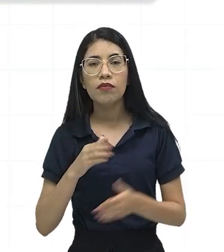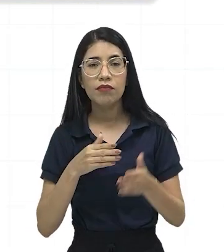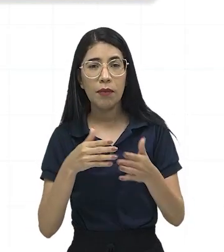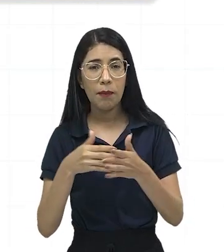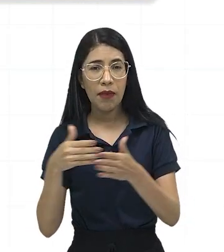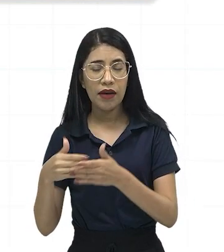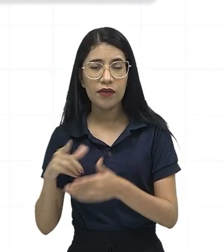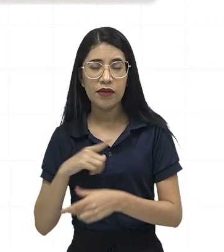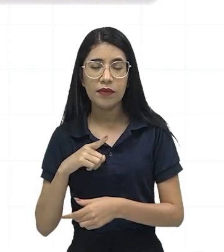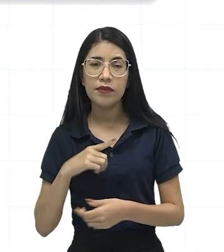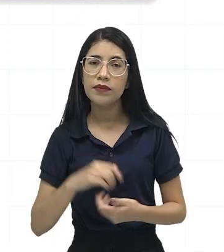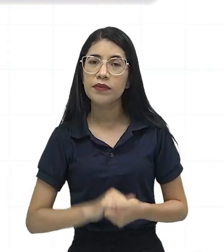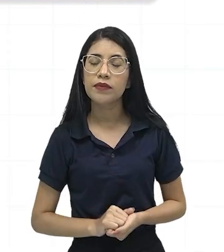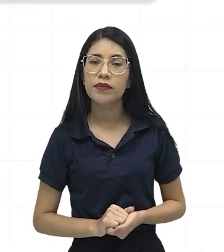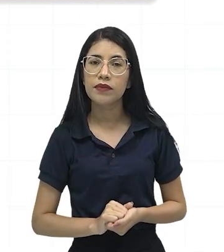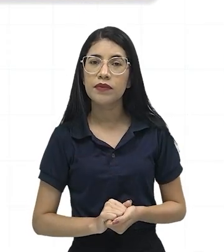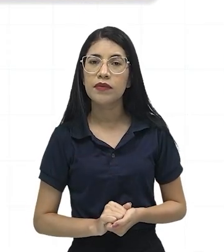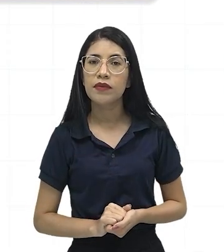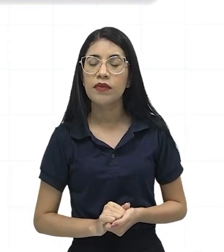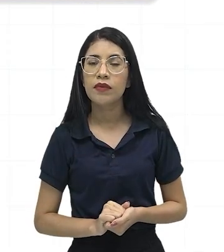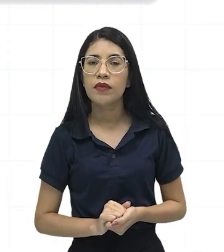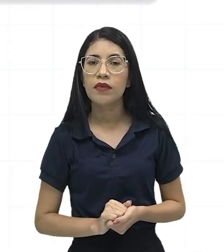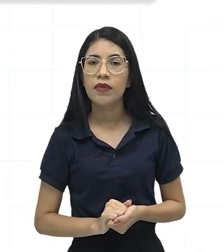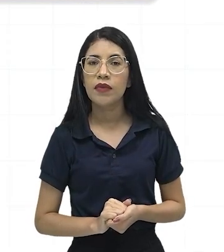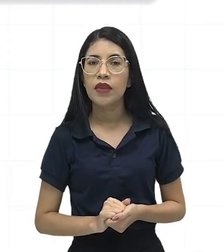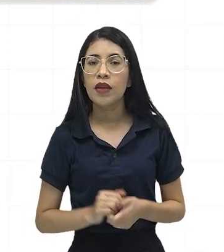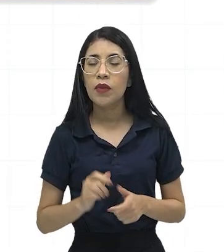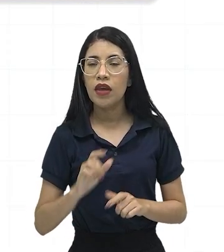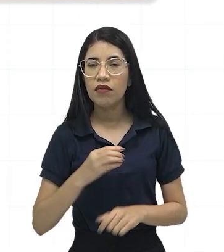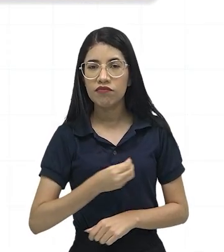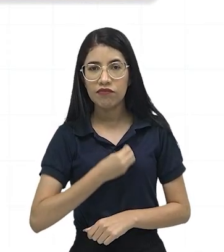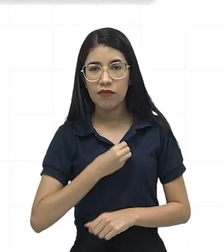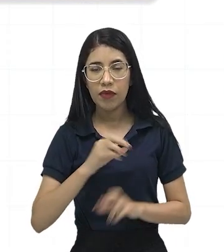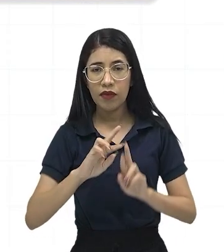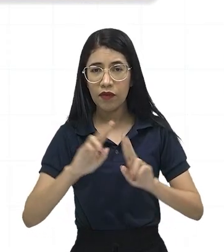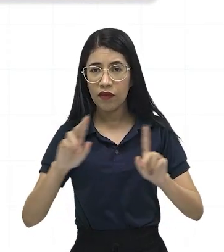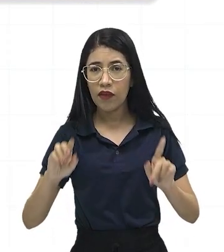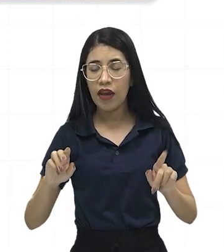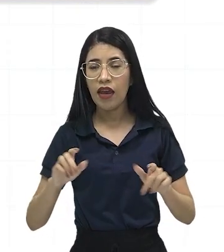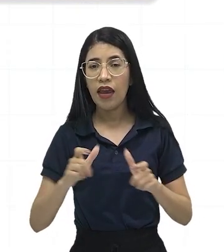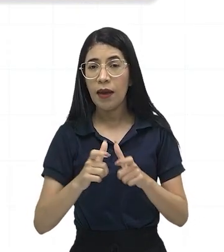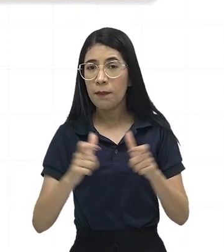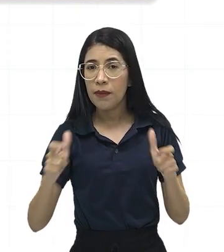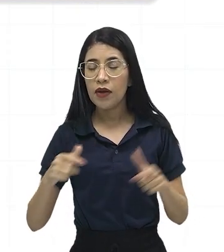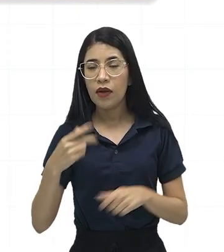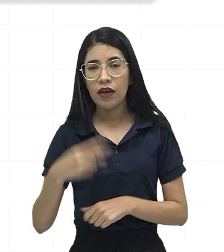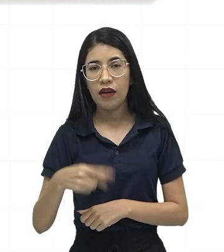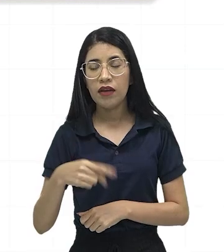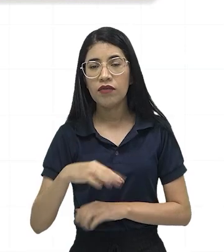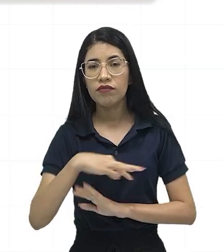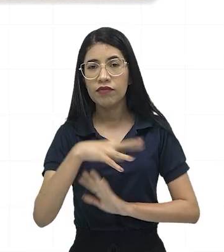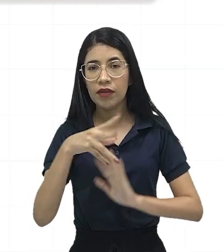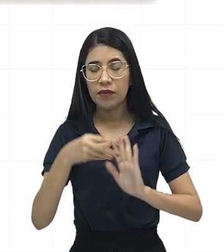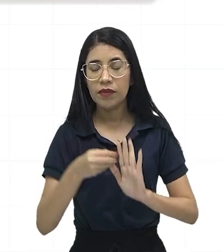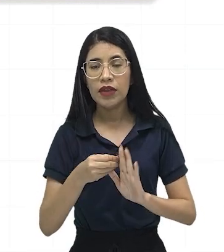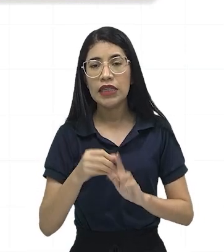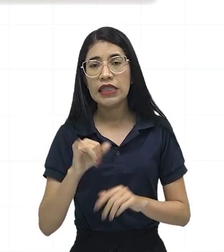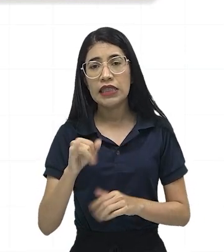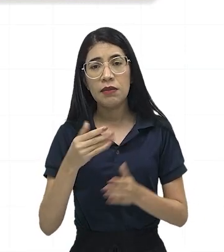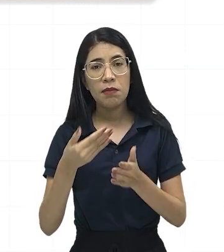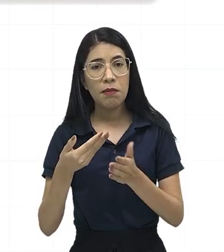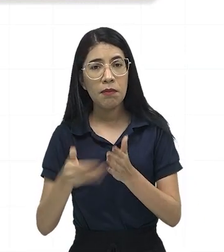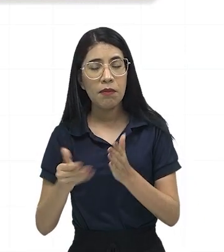que a nossa biodiversidade é a maior do planeta, e se a gente perder isso, a gente pode